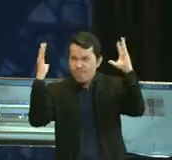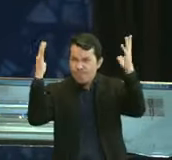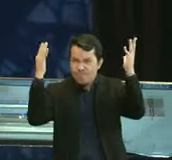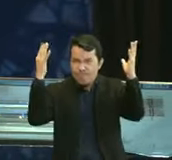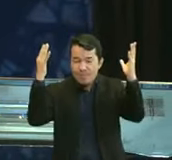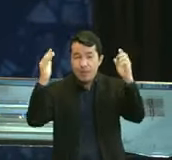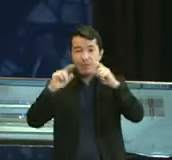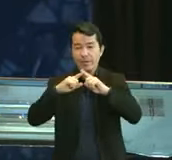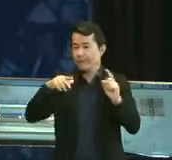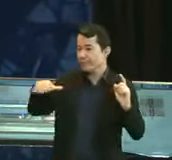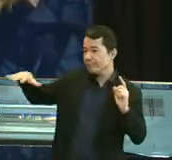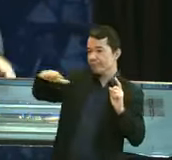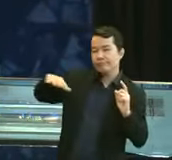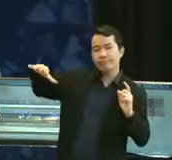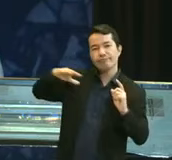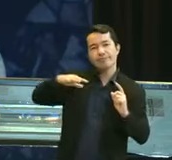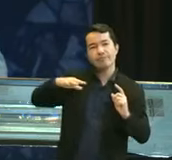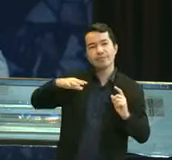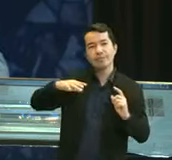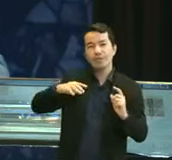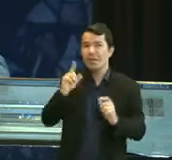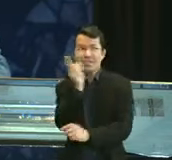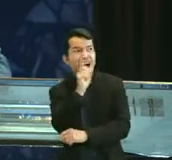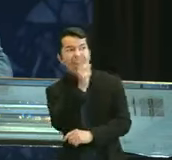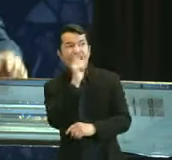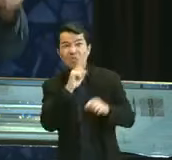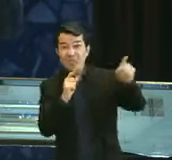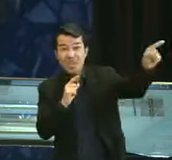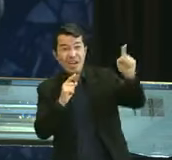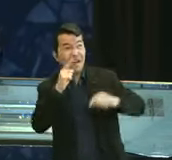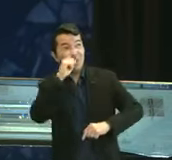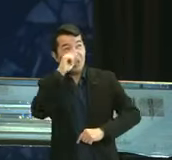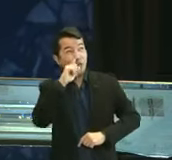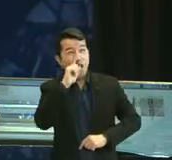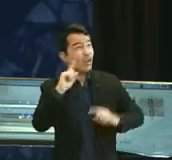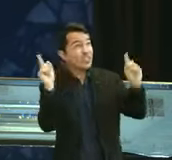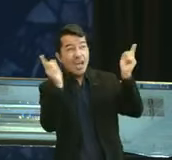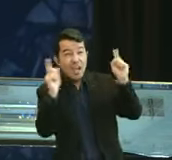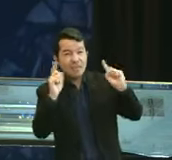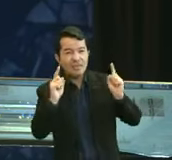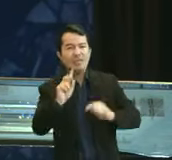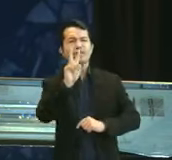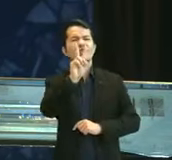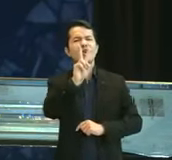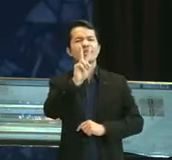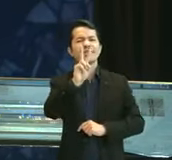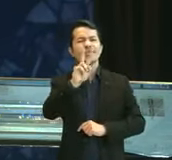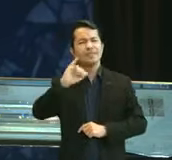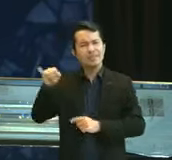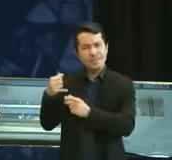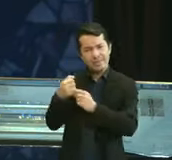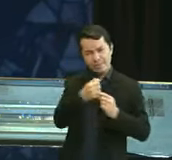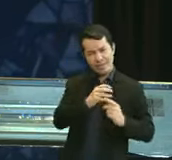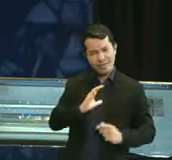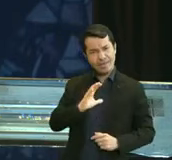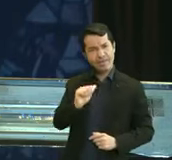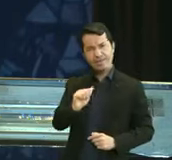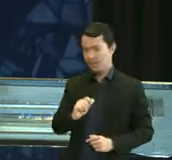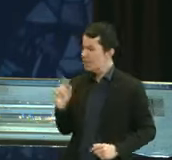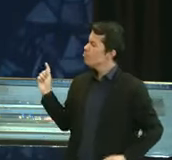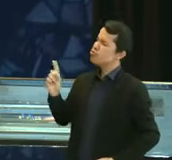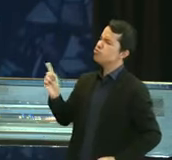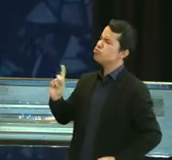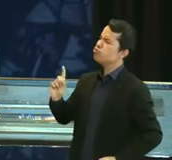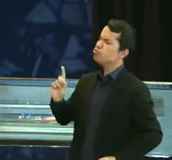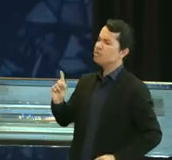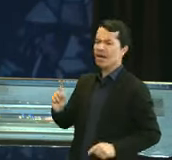as fortalezas, os exércitos bem armados. Aqueles homens voltaram dizendo: esta é a terra que mana leite e mel, esta é